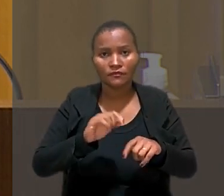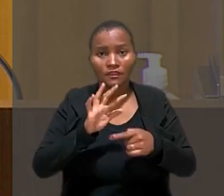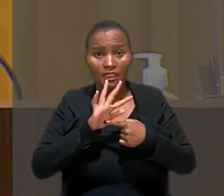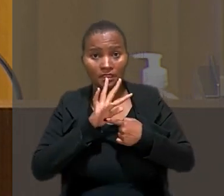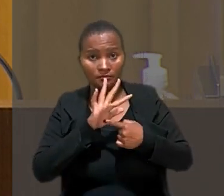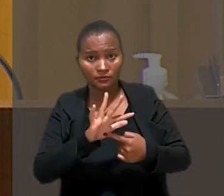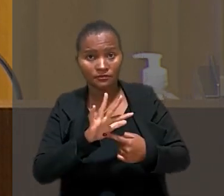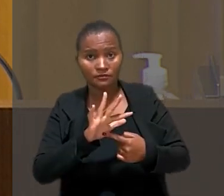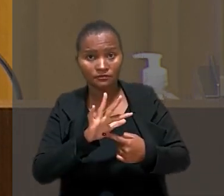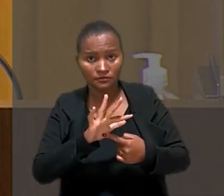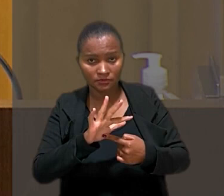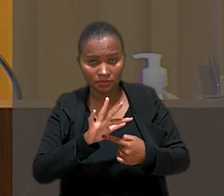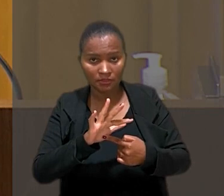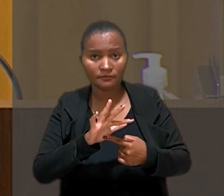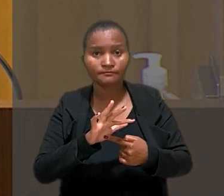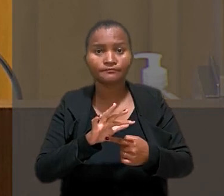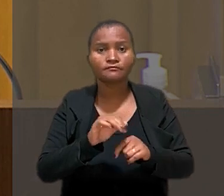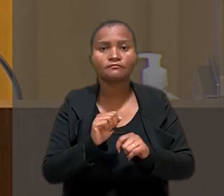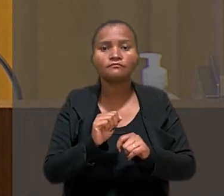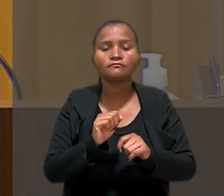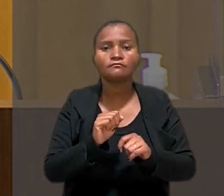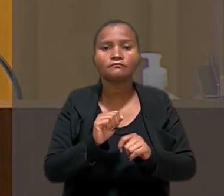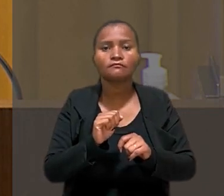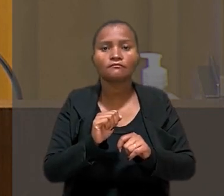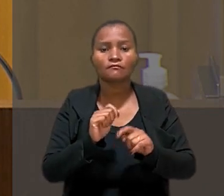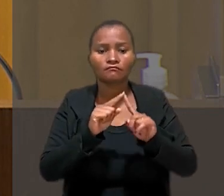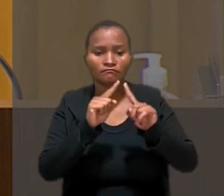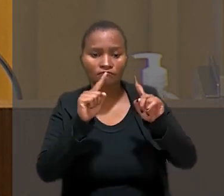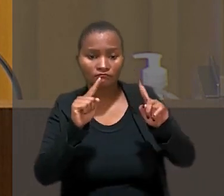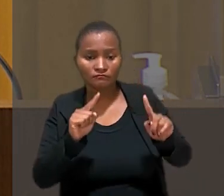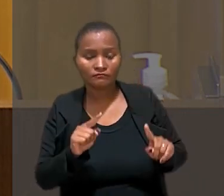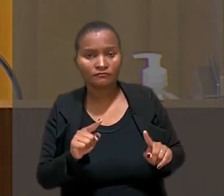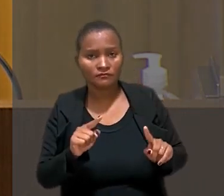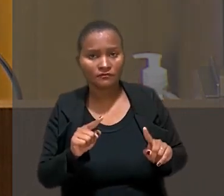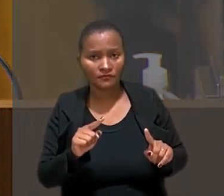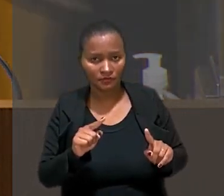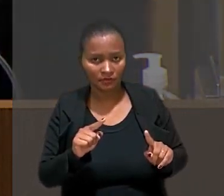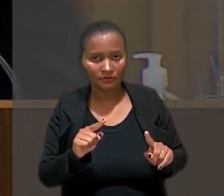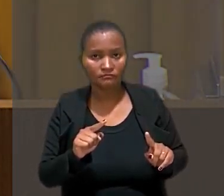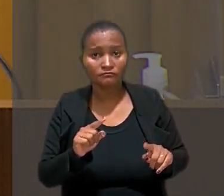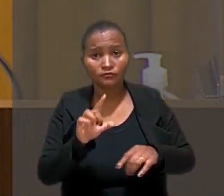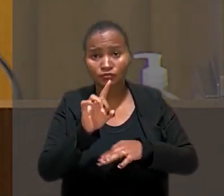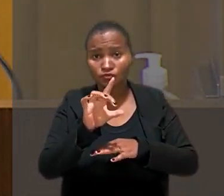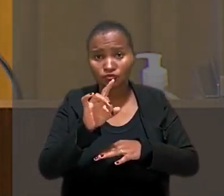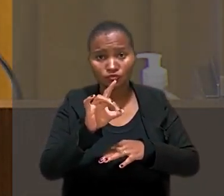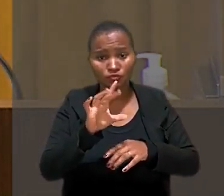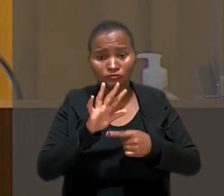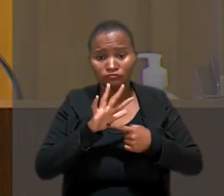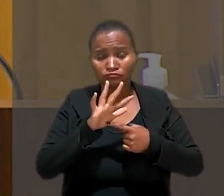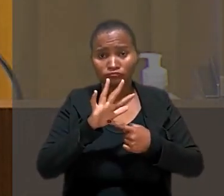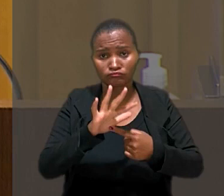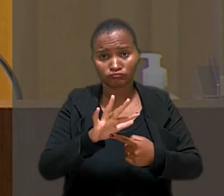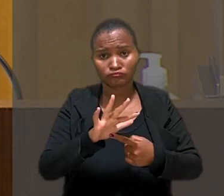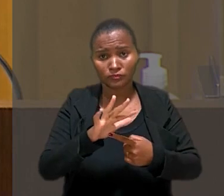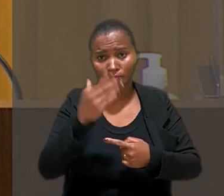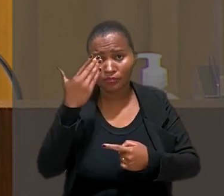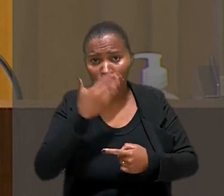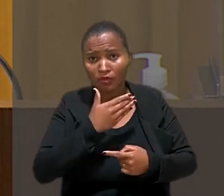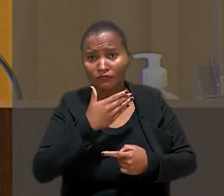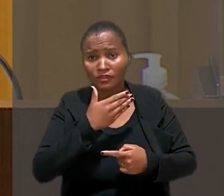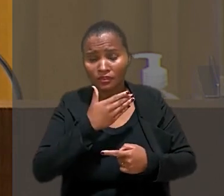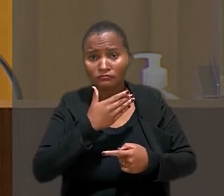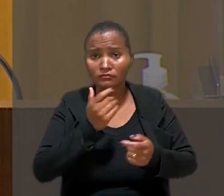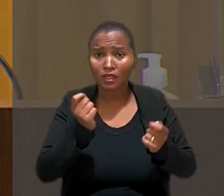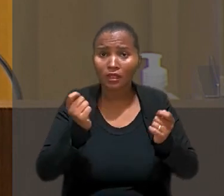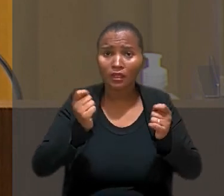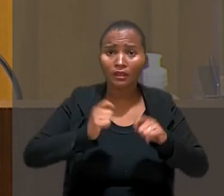A demonstração robusta de razão plausível para a dispensa de empregado nessas condições, e somente a demonstração robusta,